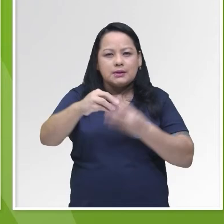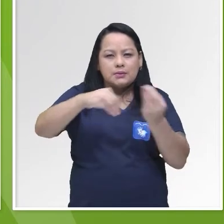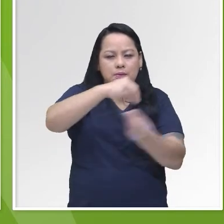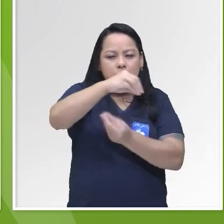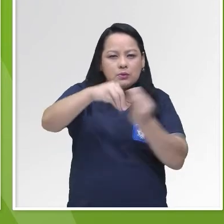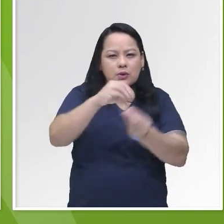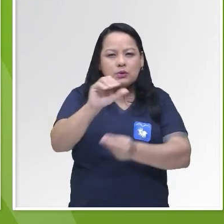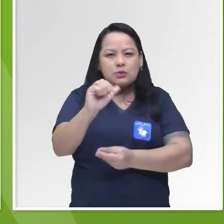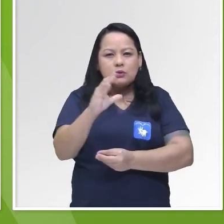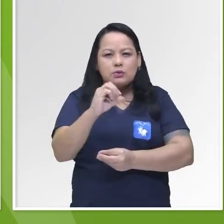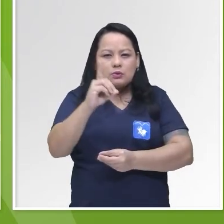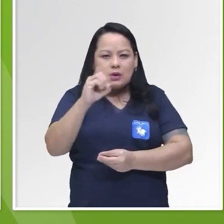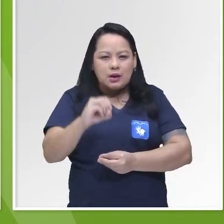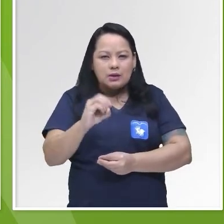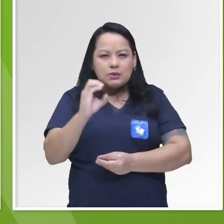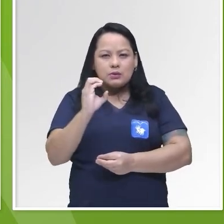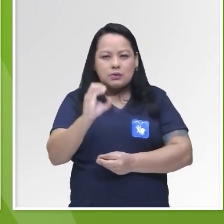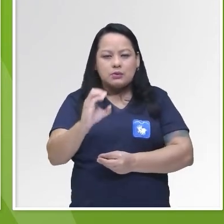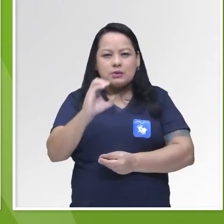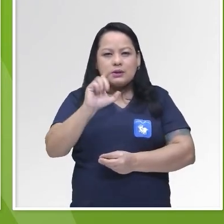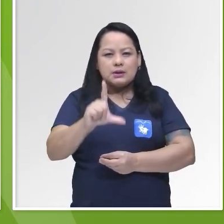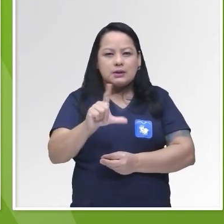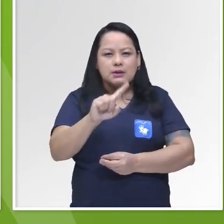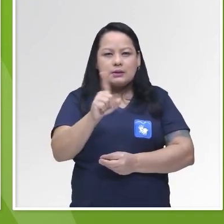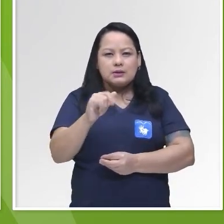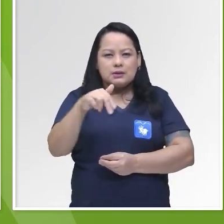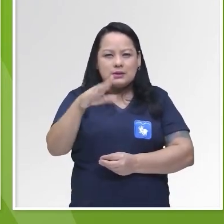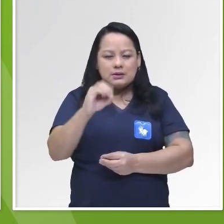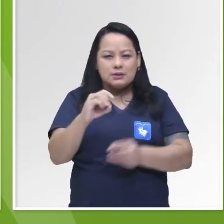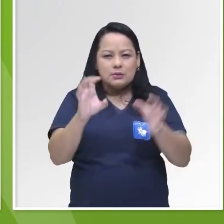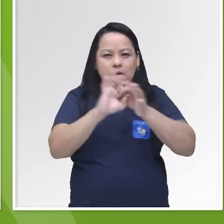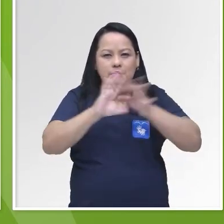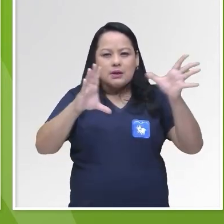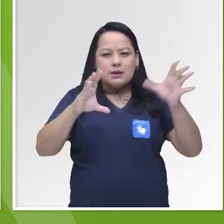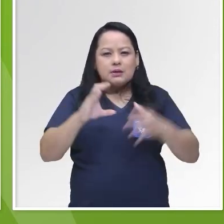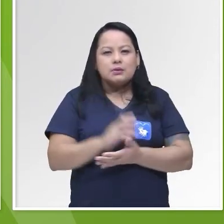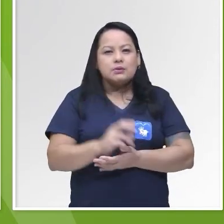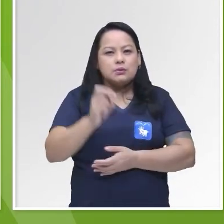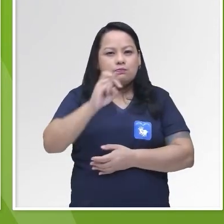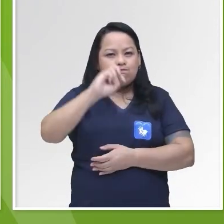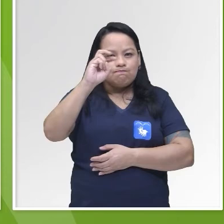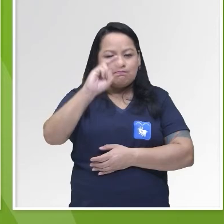clorídrico, produzindo cloreto de zinco, liberando gás hidrogênio.